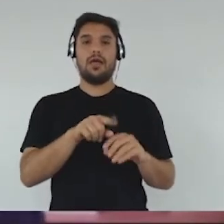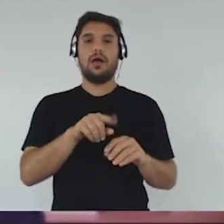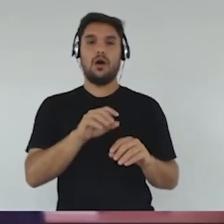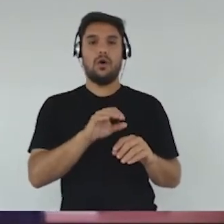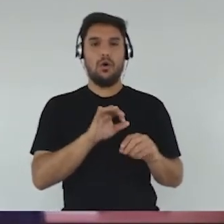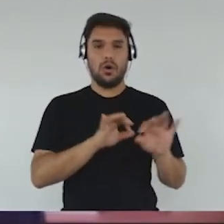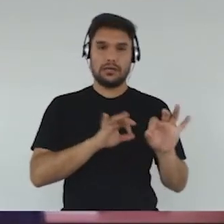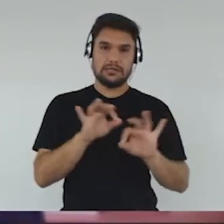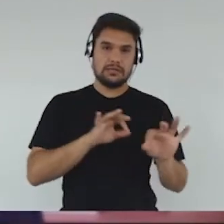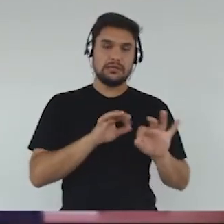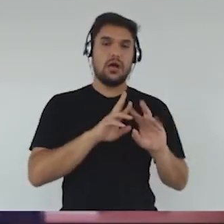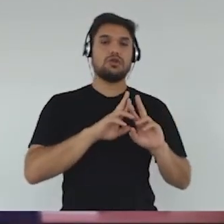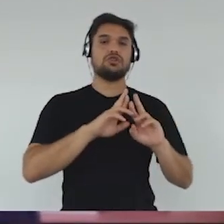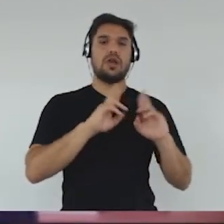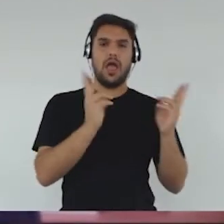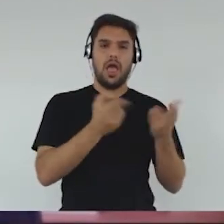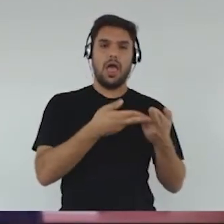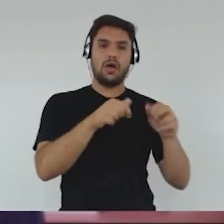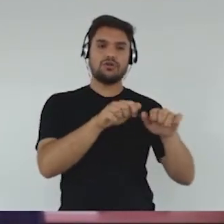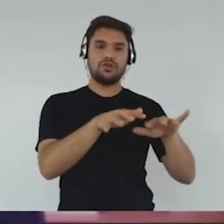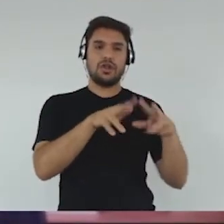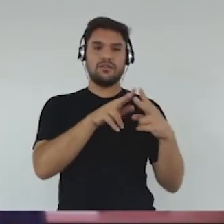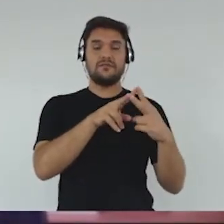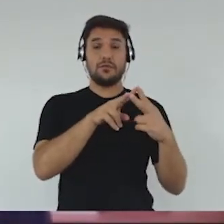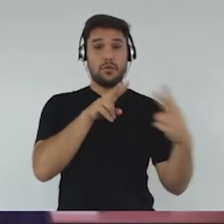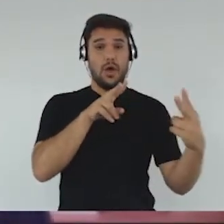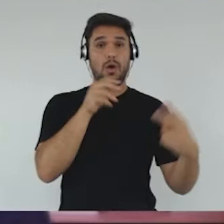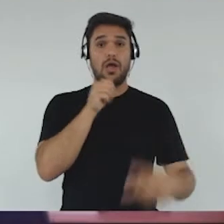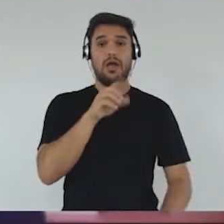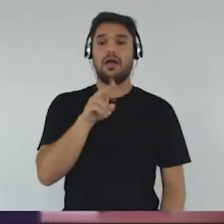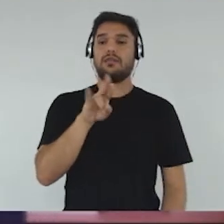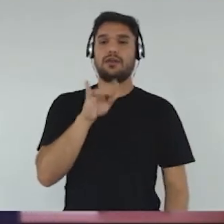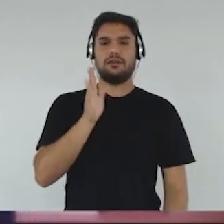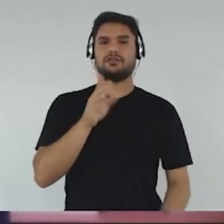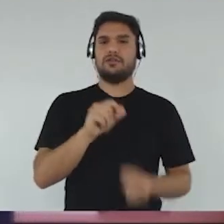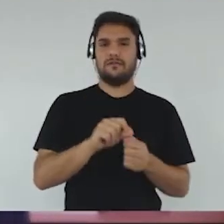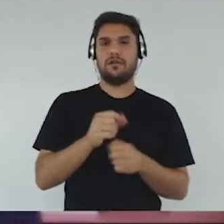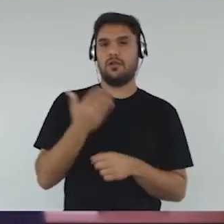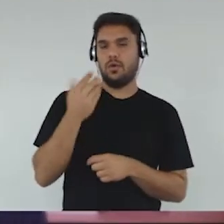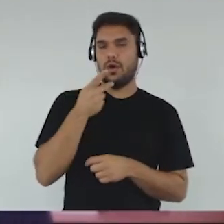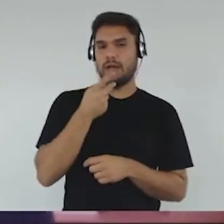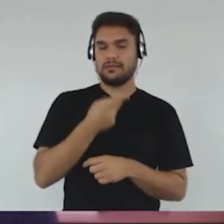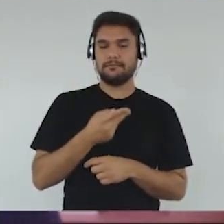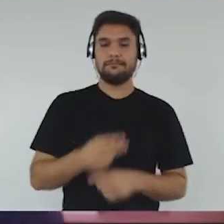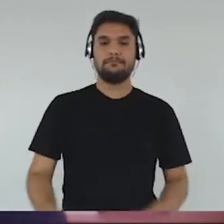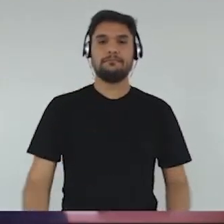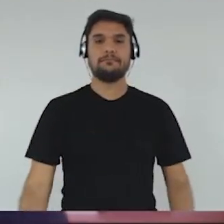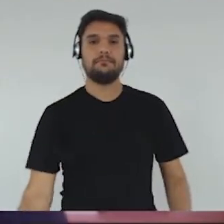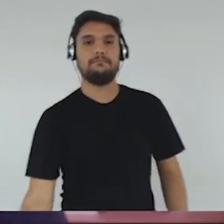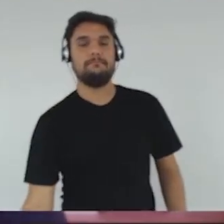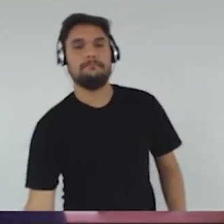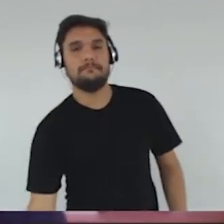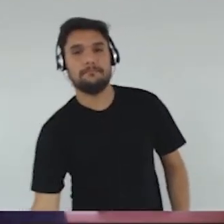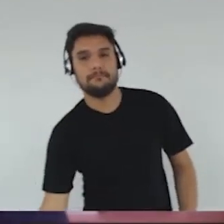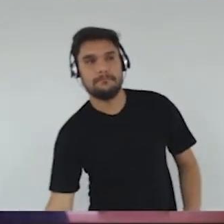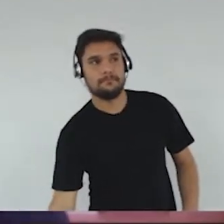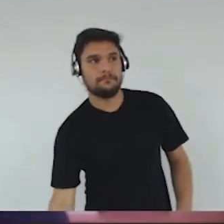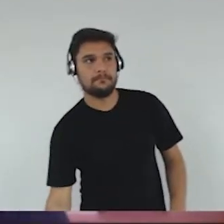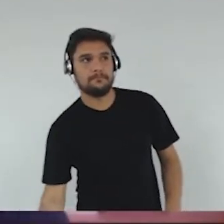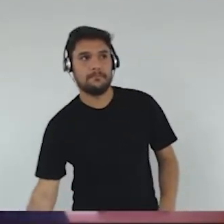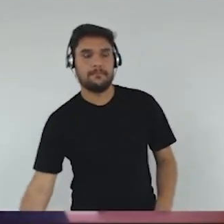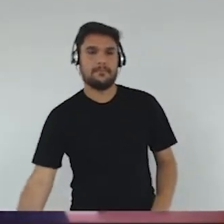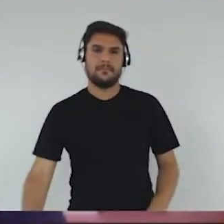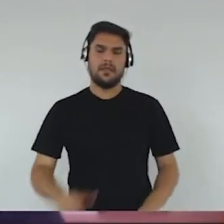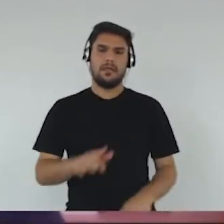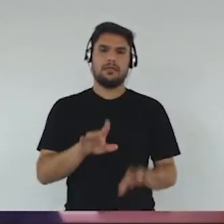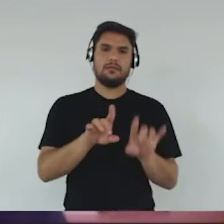de audiências virtuais, sobre as quais a Adriana mencionou. Agora, já que tratei sobre as mudanças